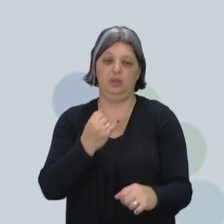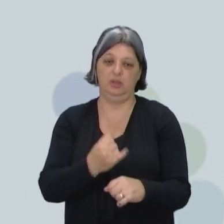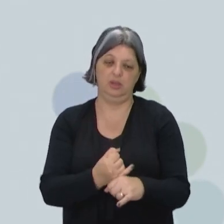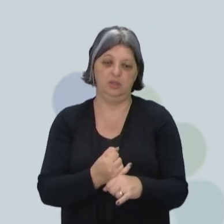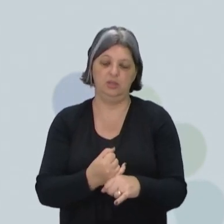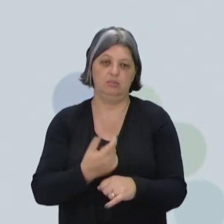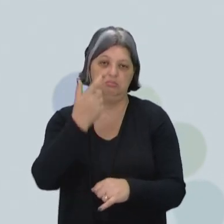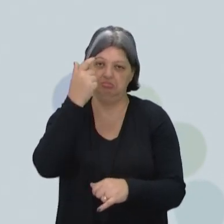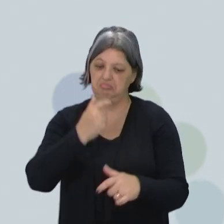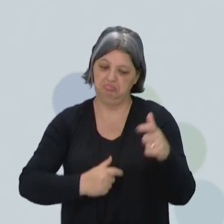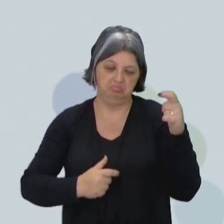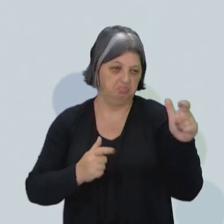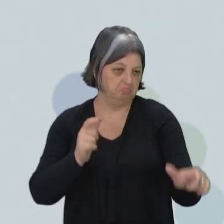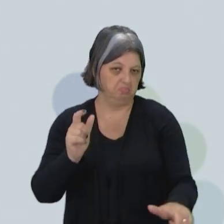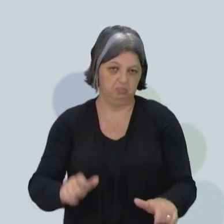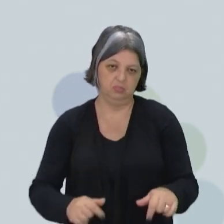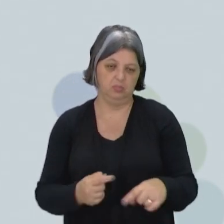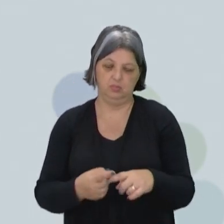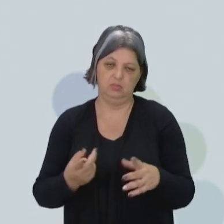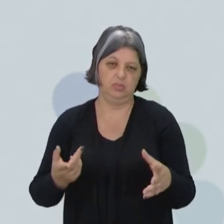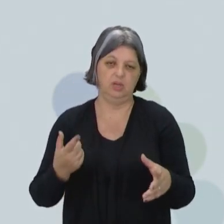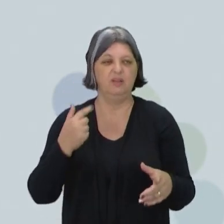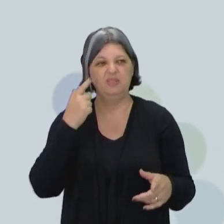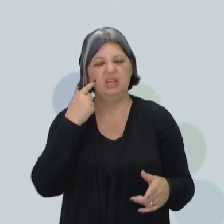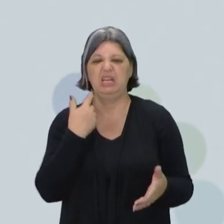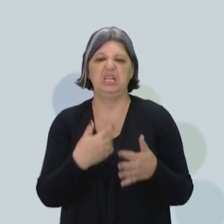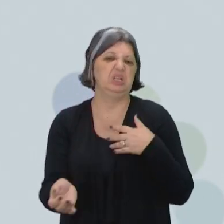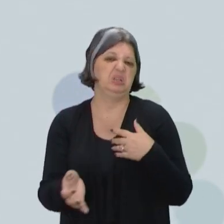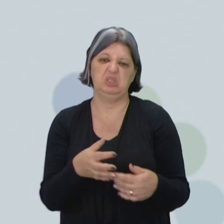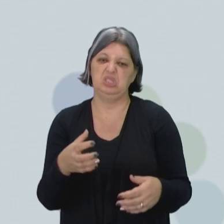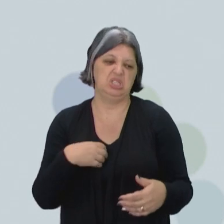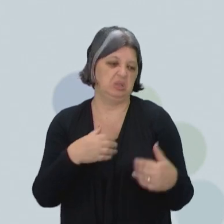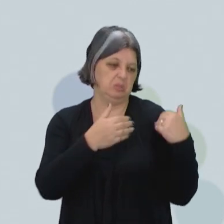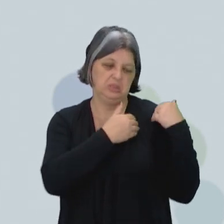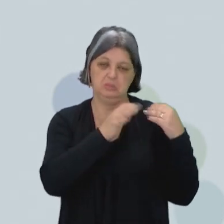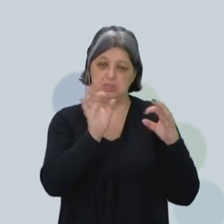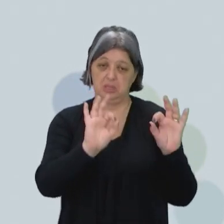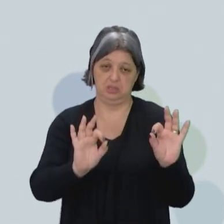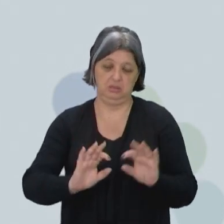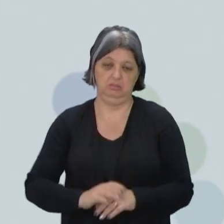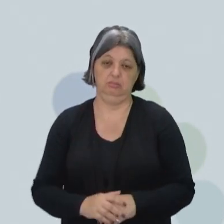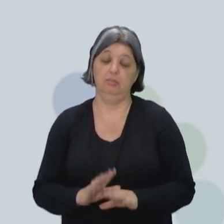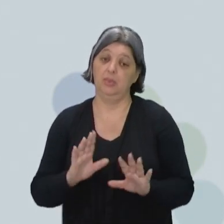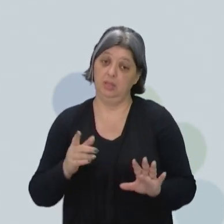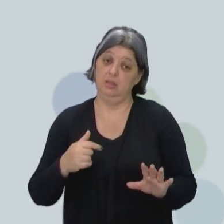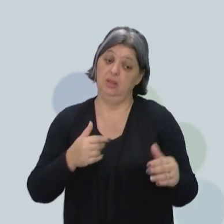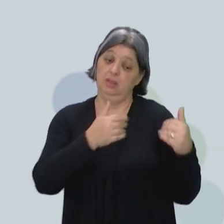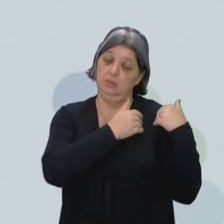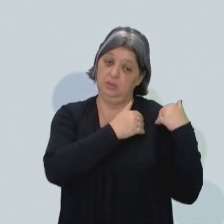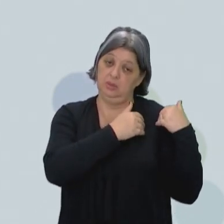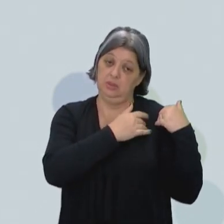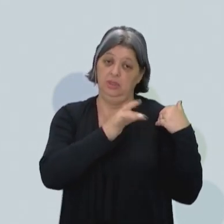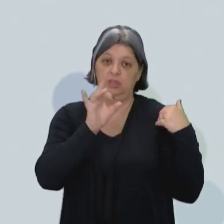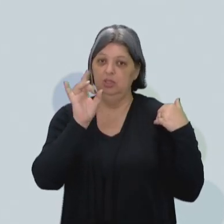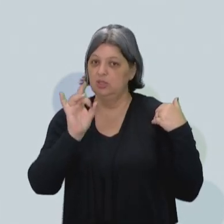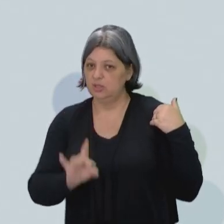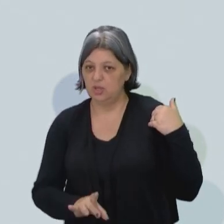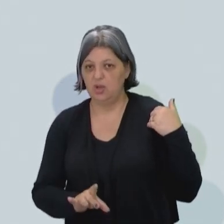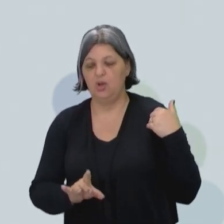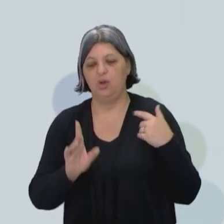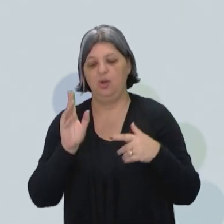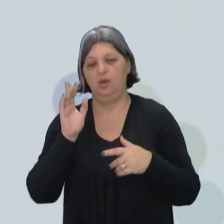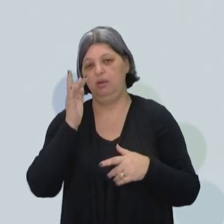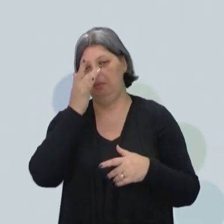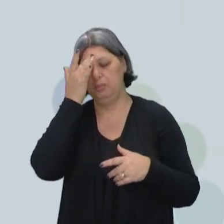ali é terra de ninguém, ou que eu posso fazer o que eu quiser e eu não tenho nenhuma responsabilidade. Na verdade, as responsabilidades não são só cíveis e